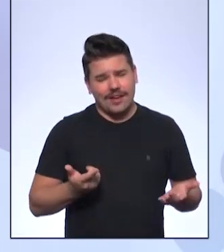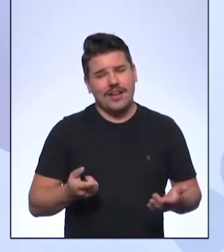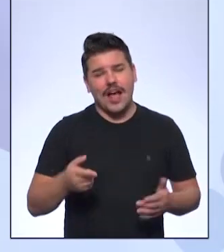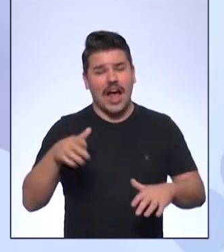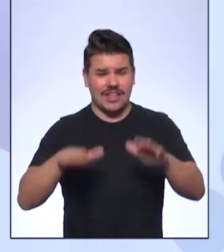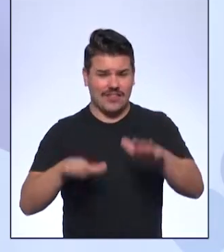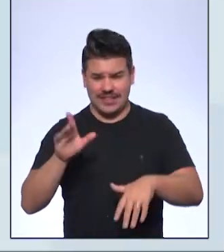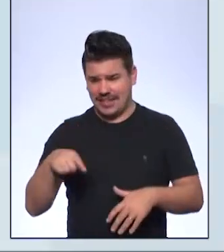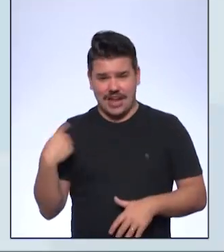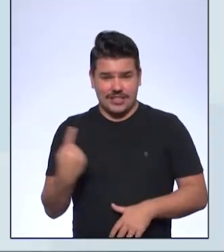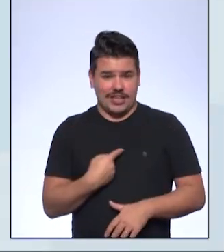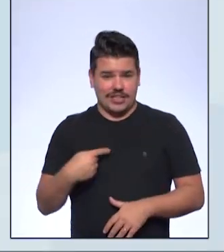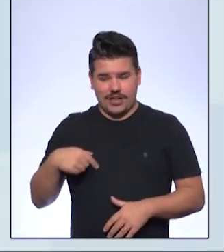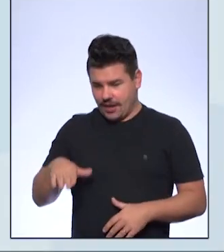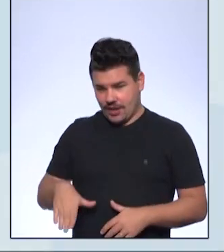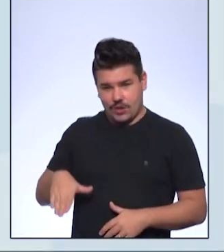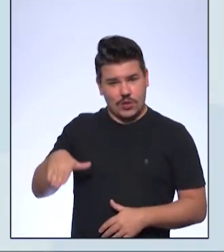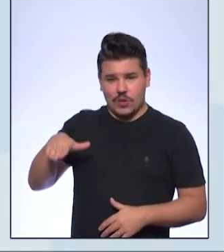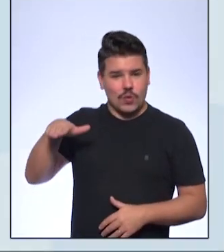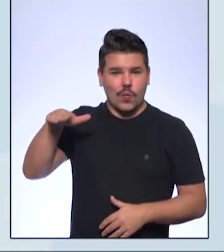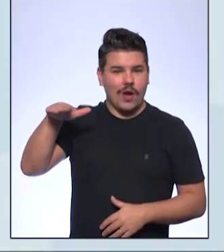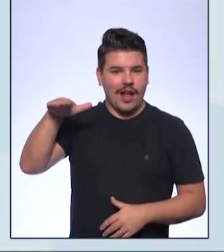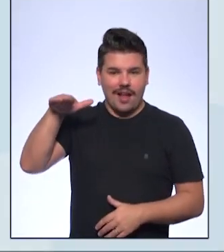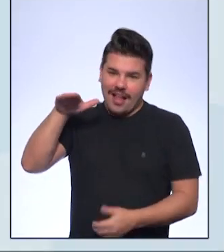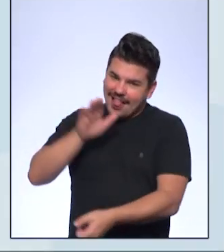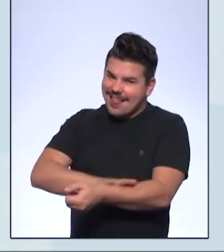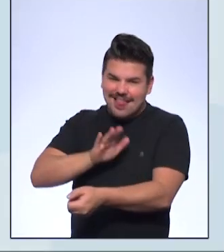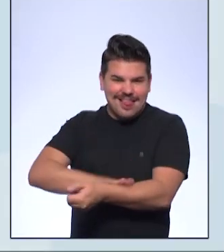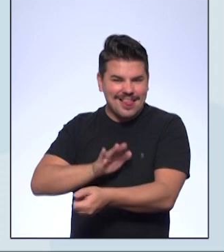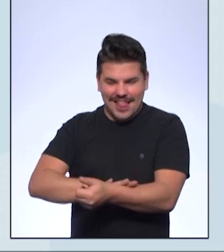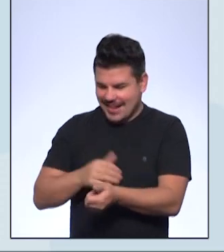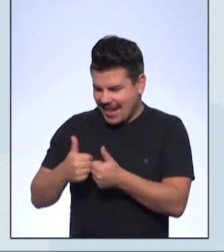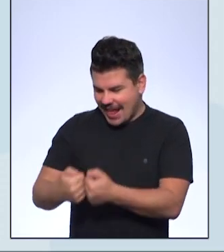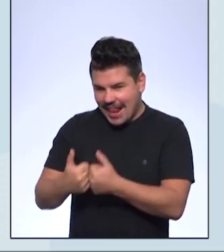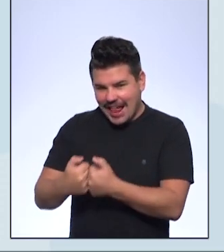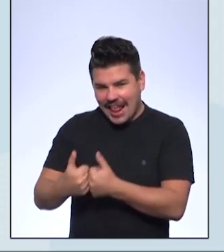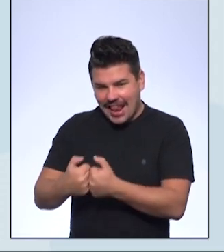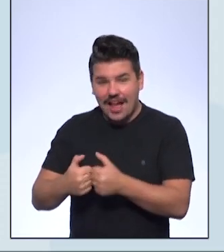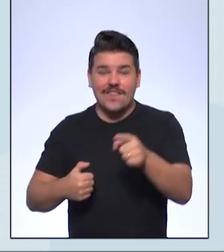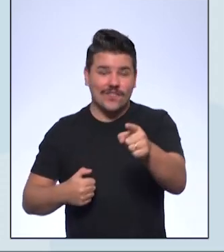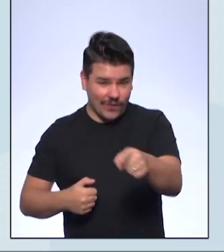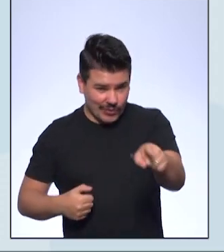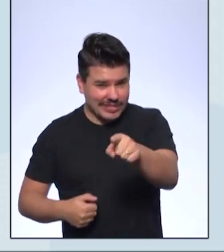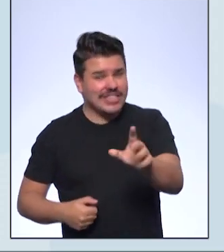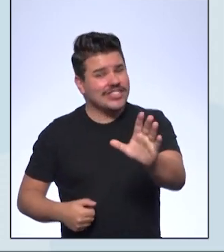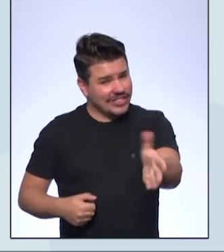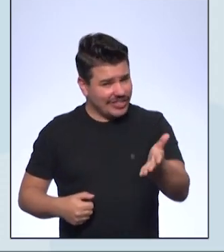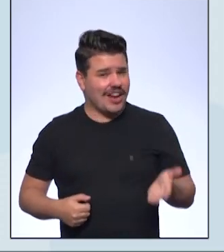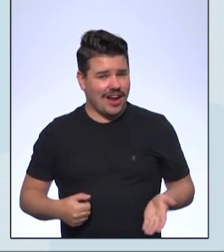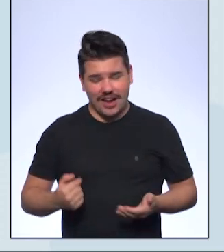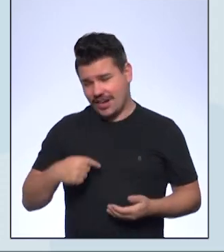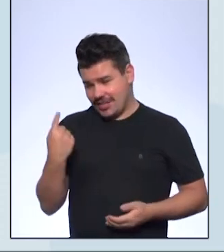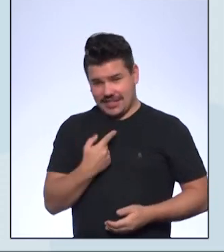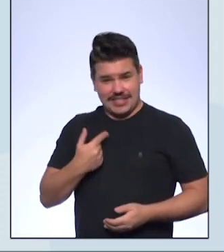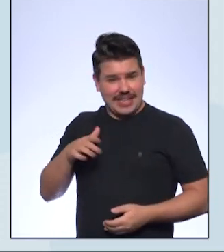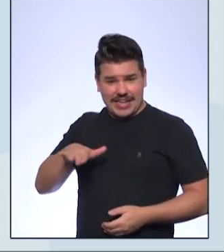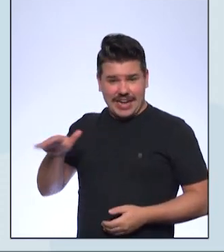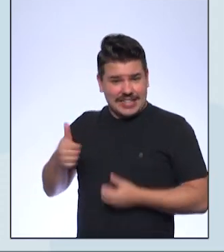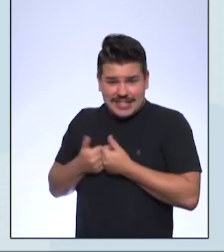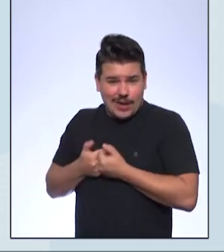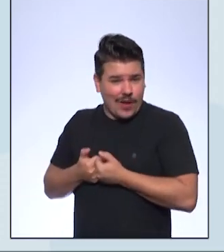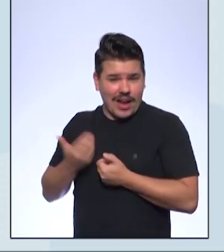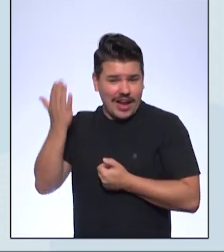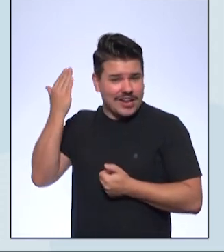não crescemos, né, com a vida digital, né, tendo acesso já a computador e celular desde de criança. Mas será